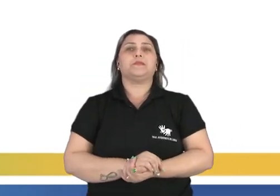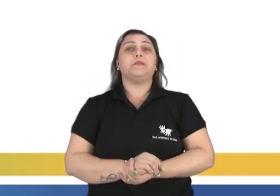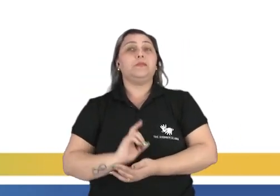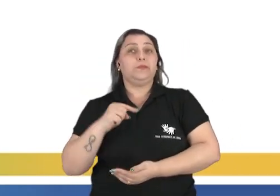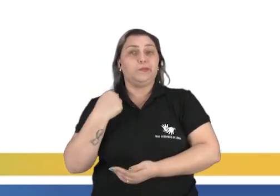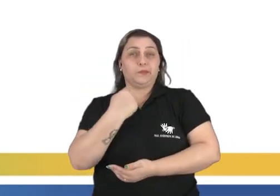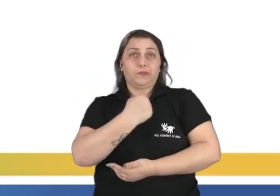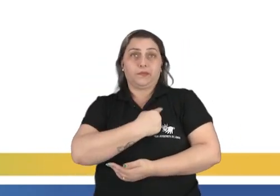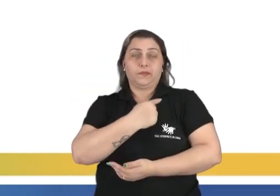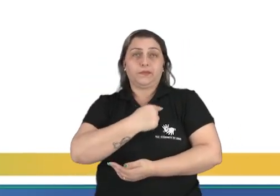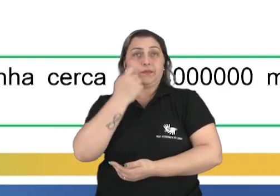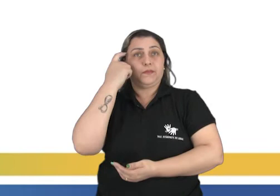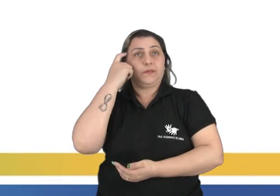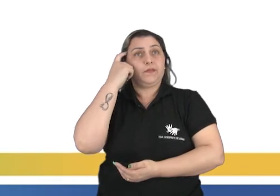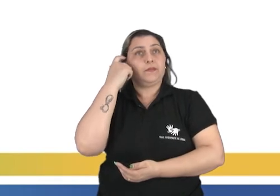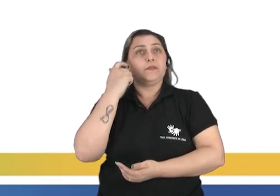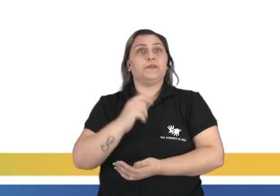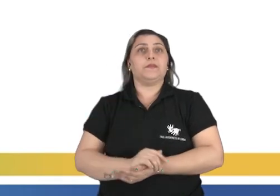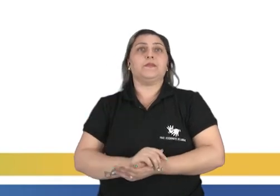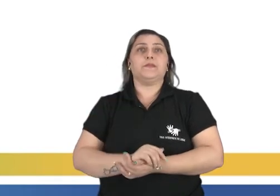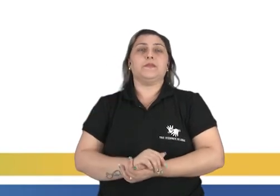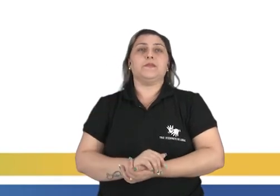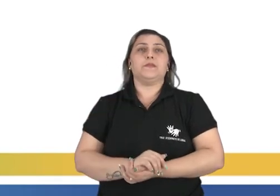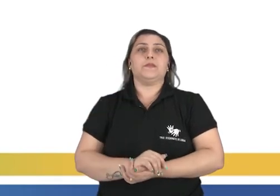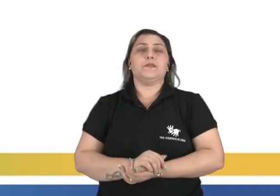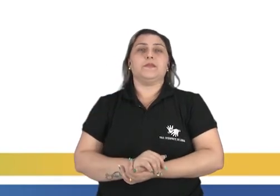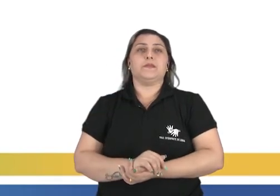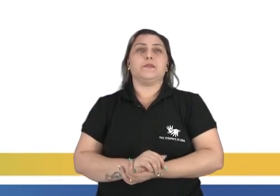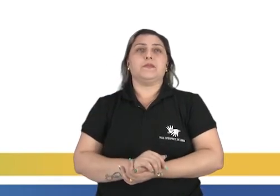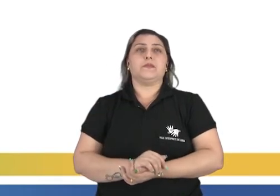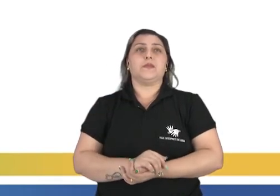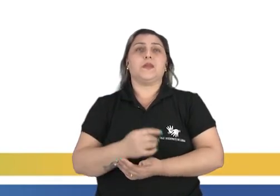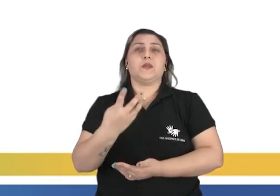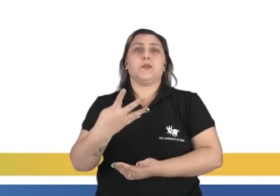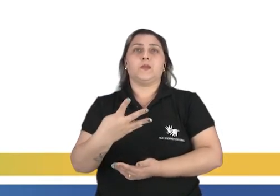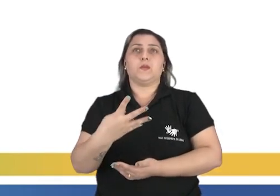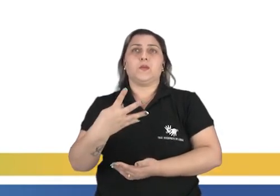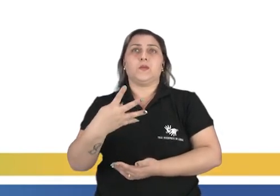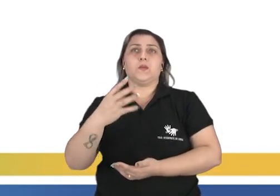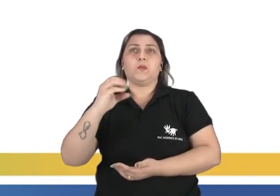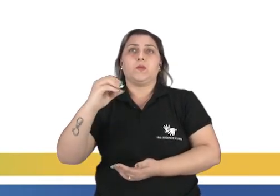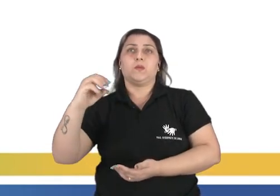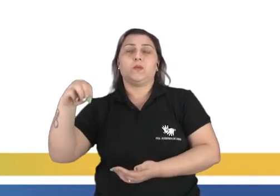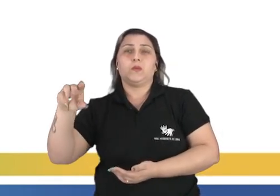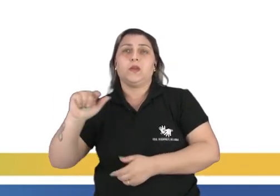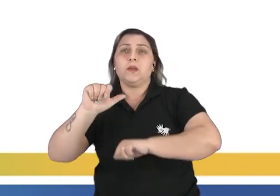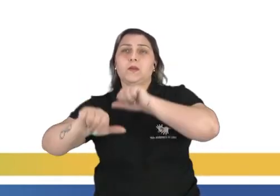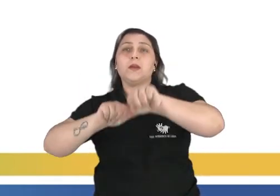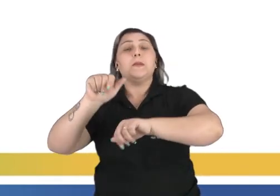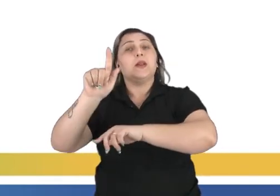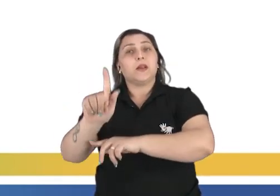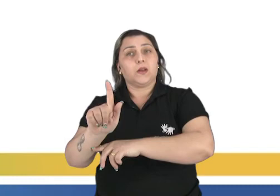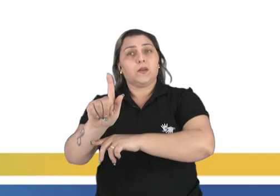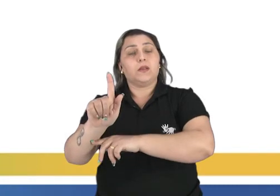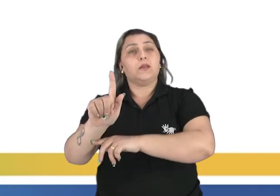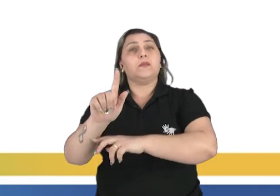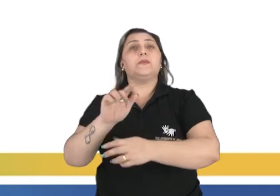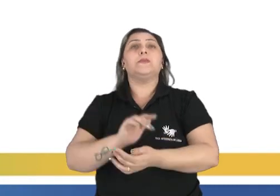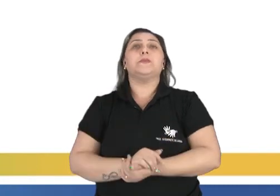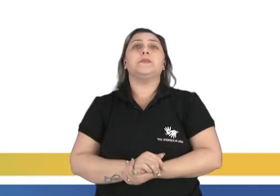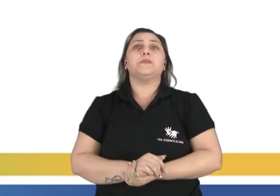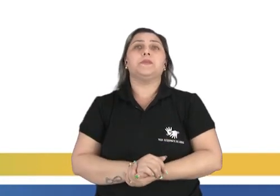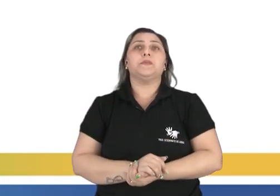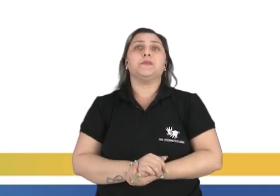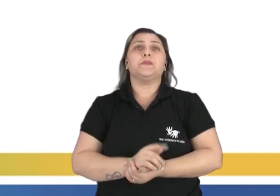para nós vai ser o nosso plano A, tá ok? Ou seja, nós temos 4 milhões de miligramas, eu quero converter para quilogramas, ou seja, o